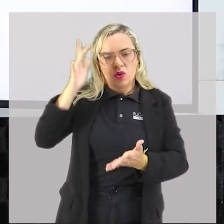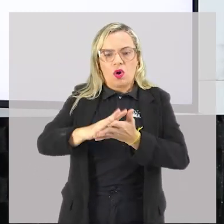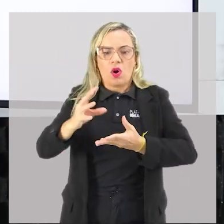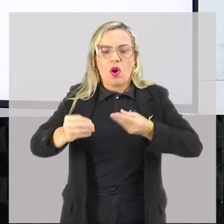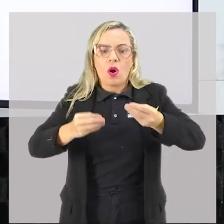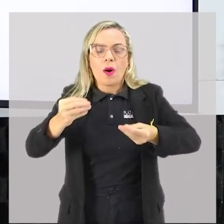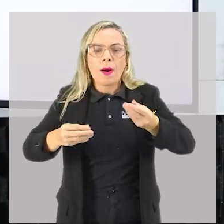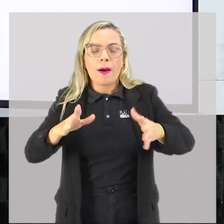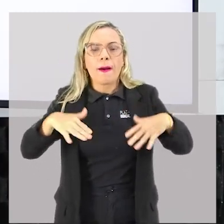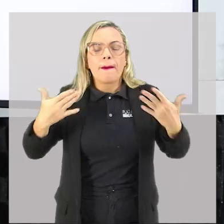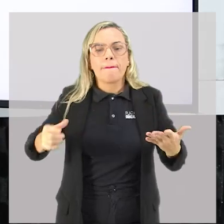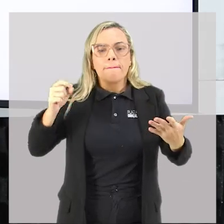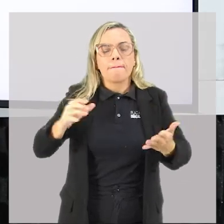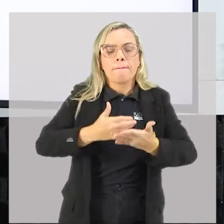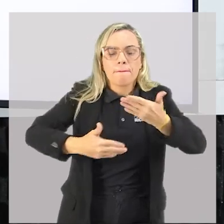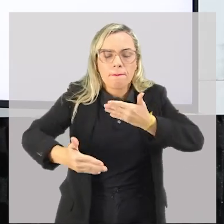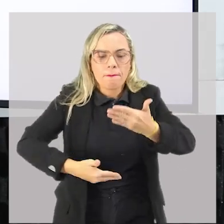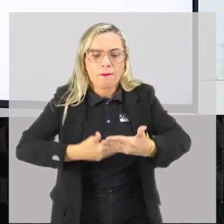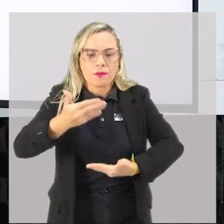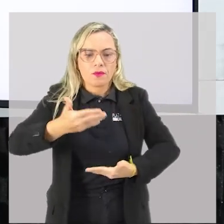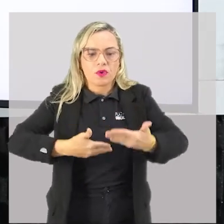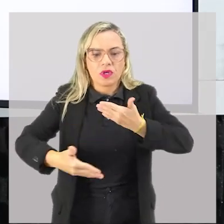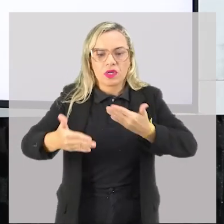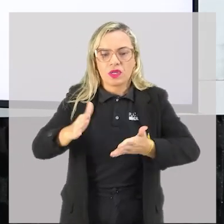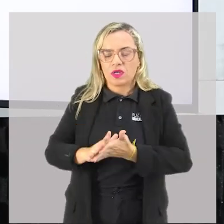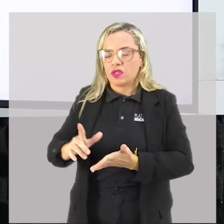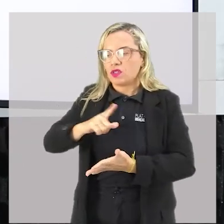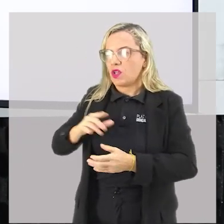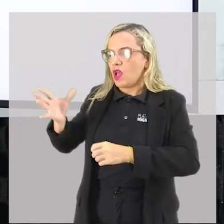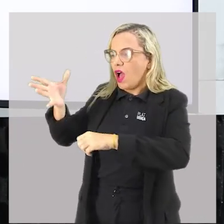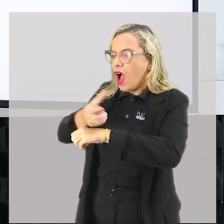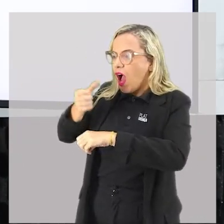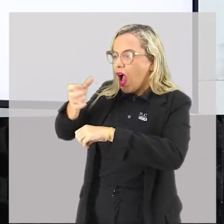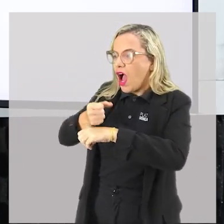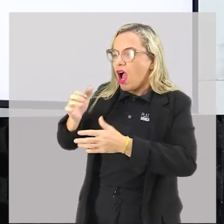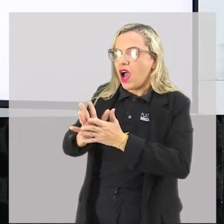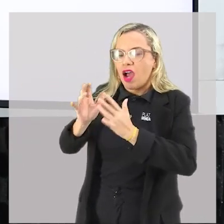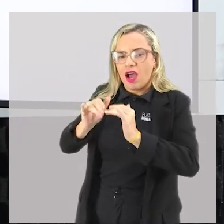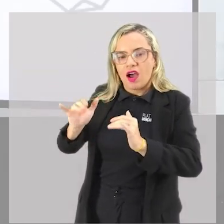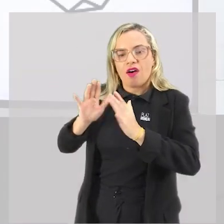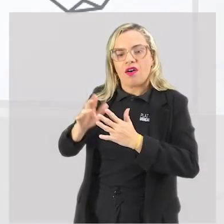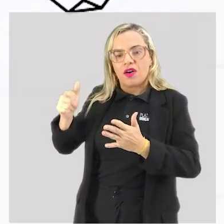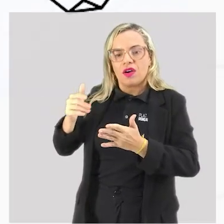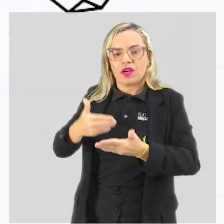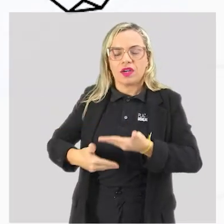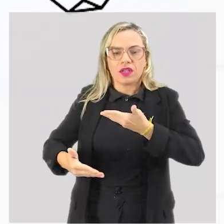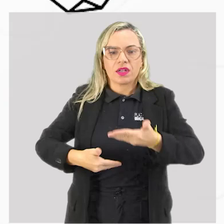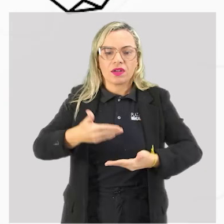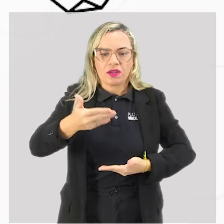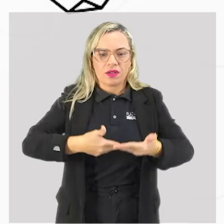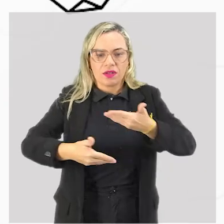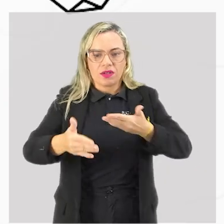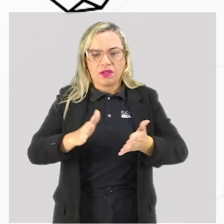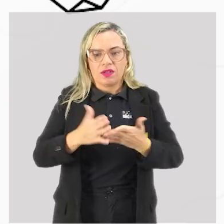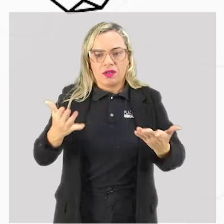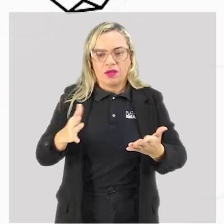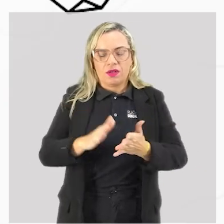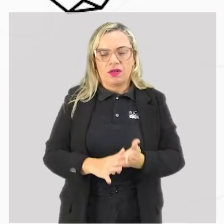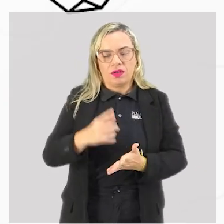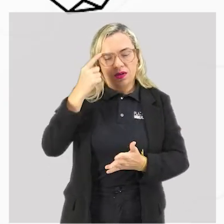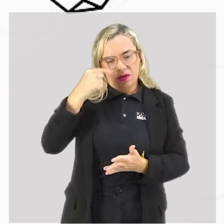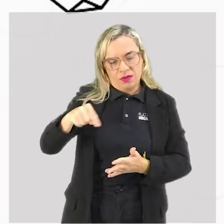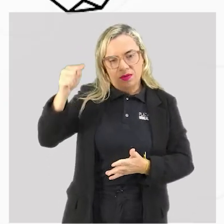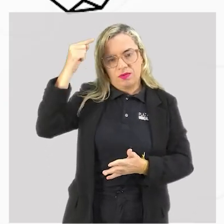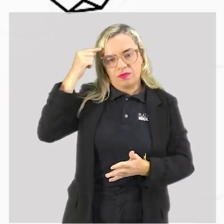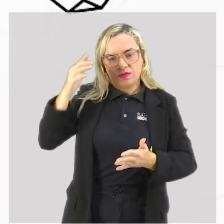de você interagir, de você coletar informação e de você compartilhar. Quando a gente pensa na entrevista